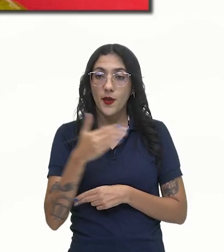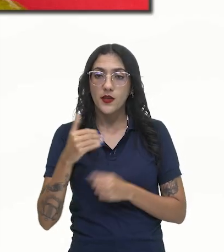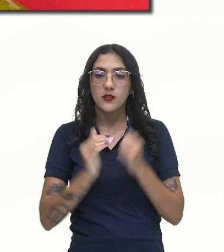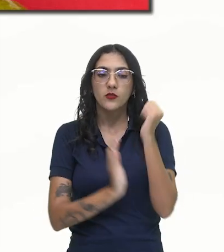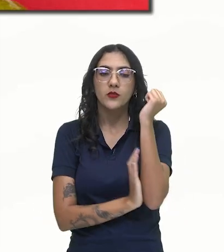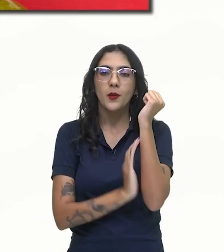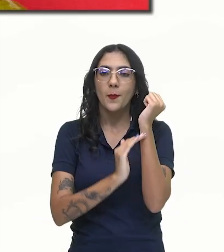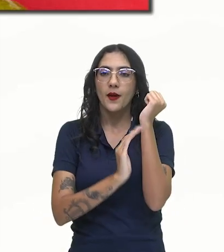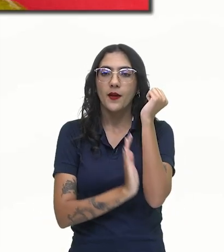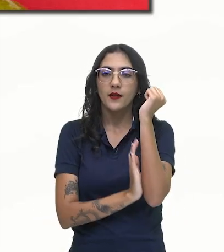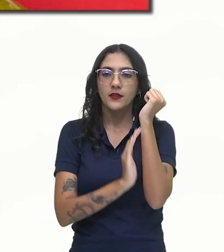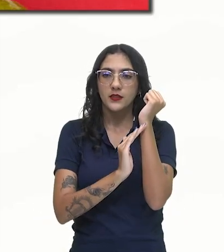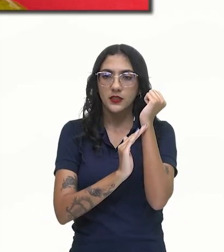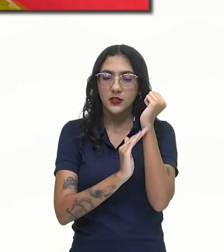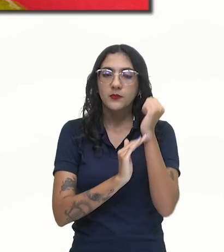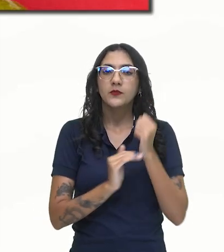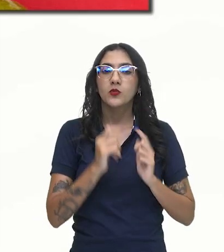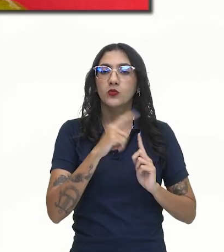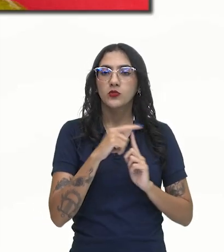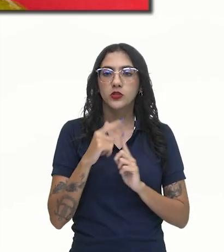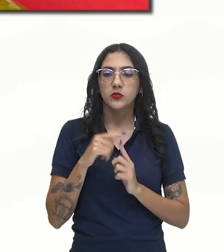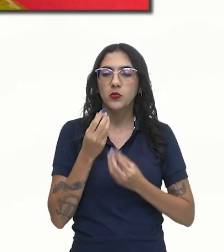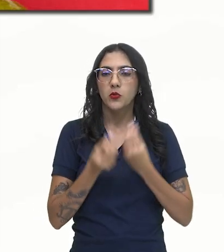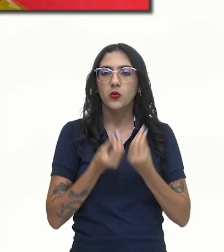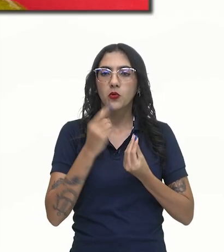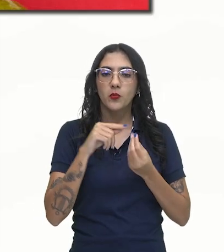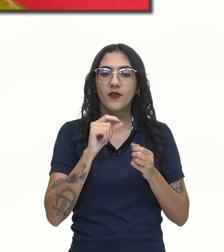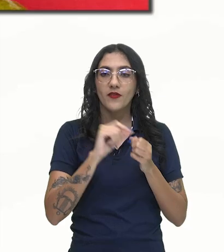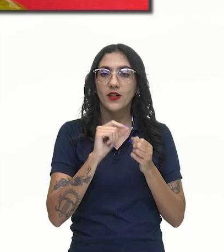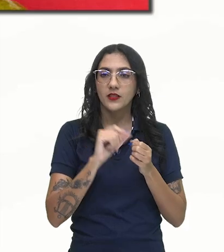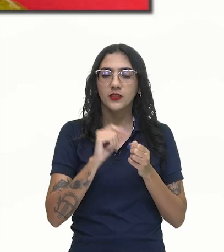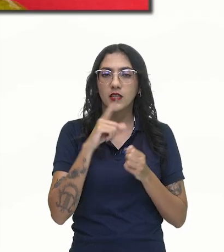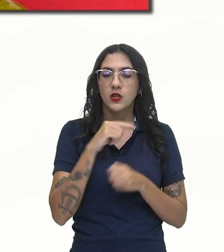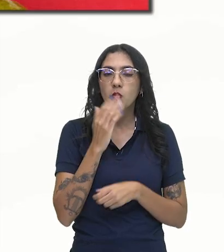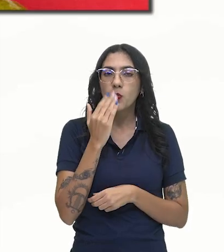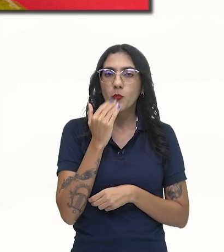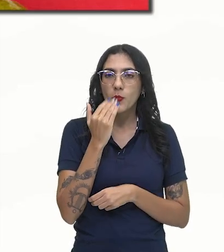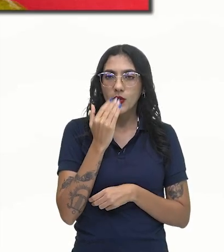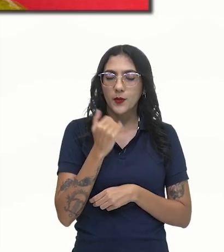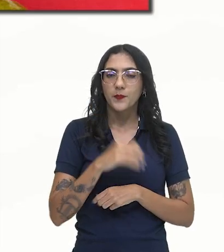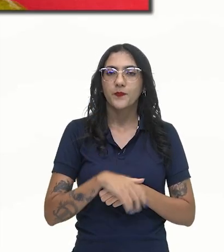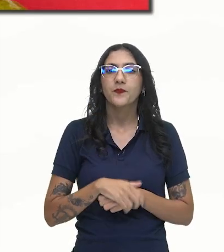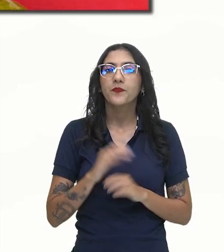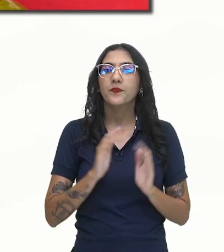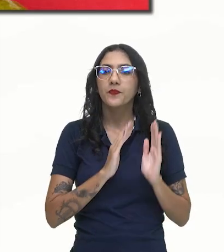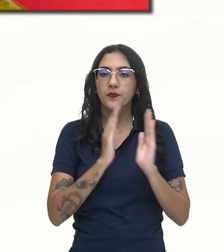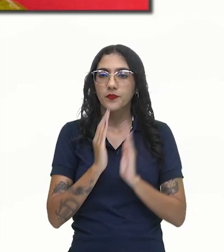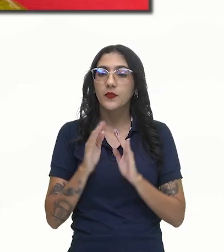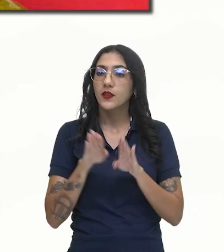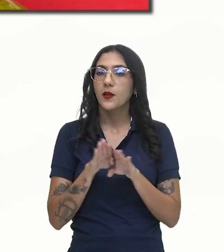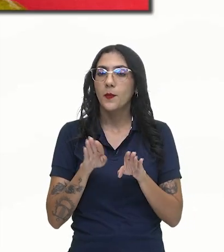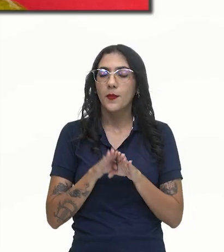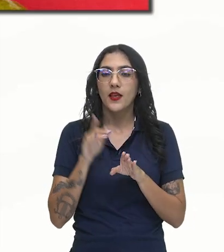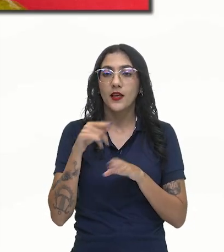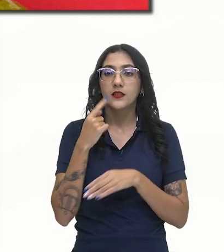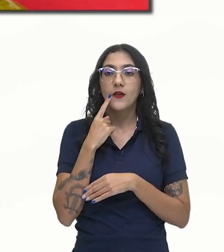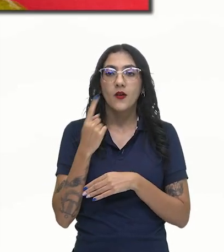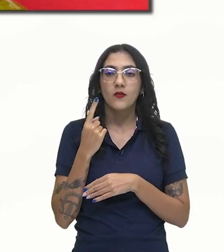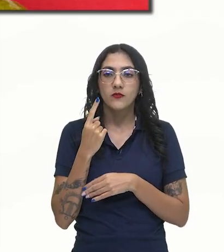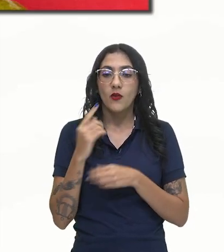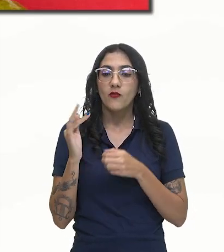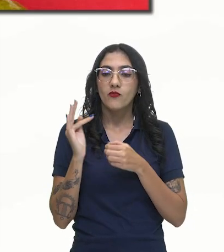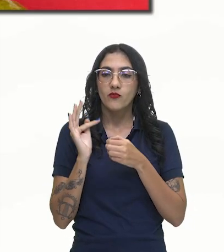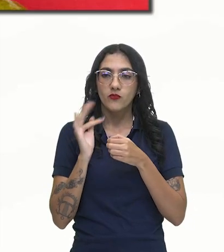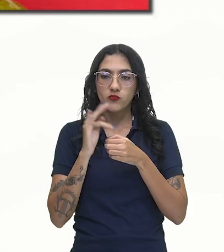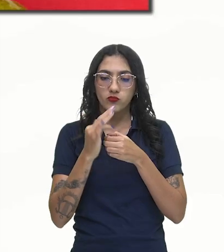o ensopado dele, né? E como o assado. Falamos aí sobre o tucumã e vamos agora para